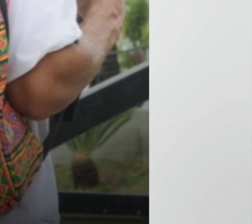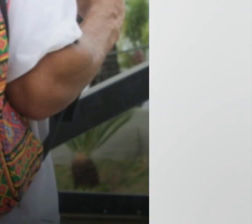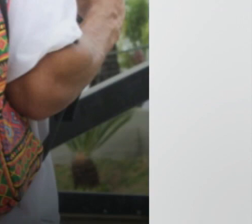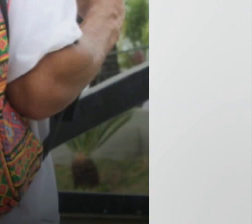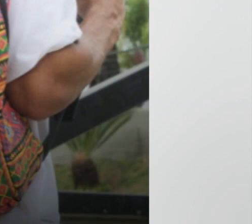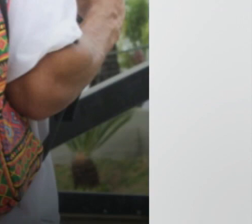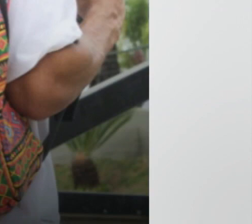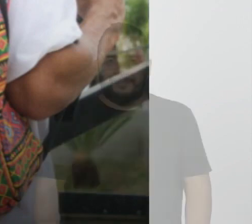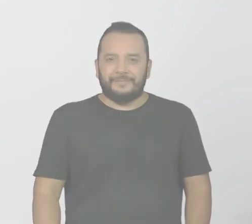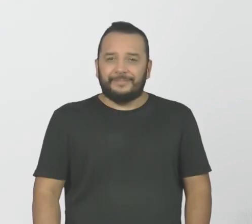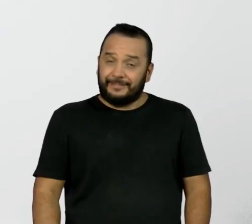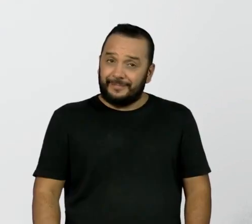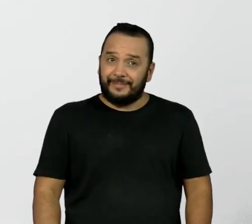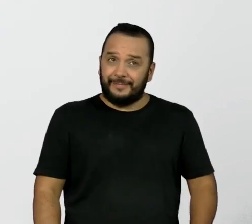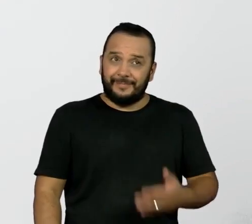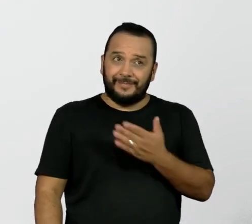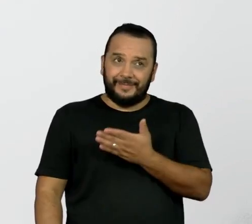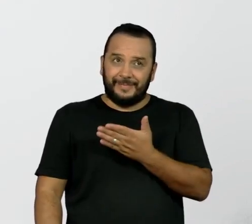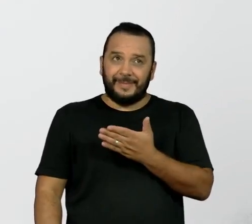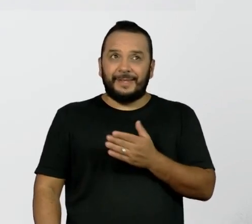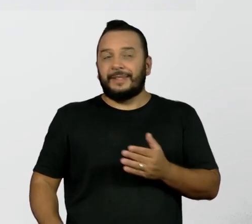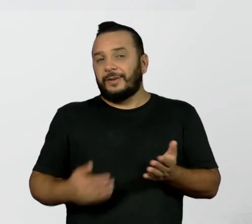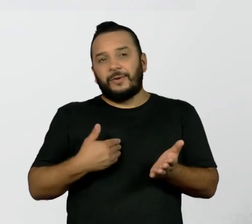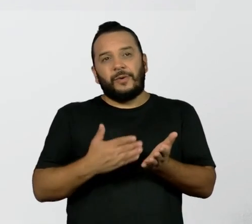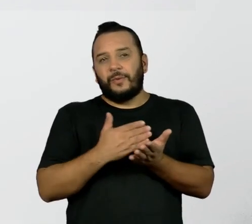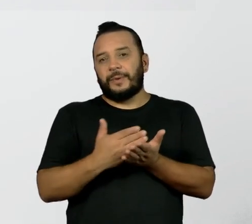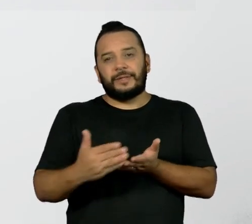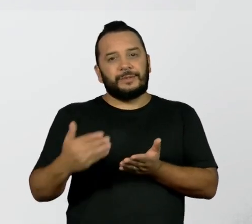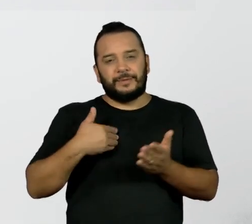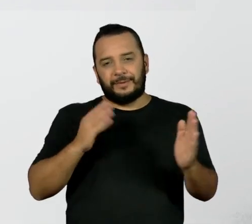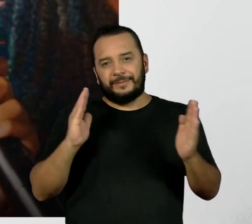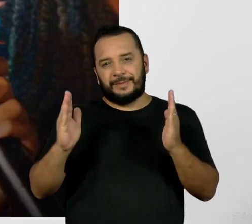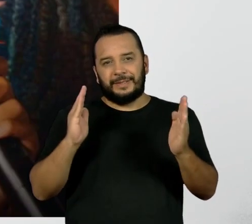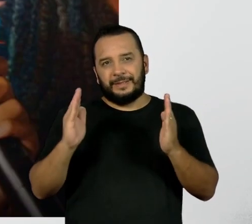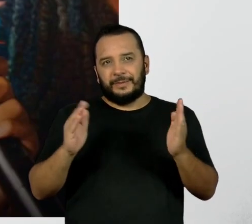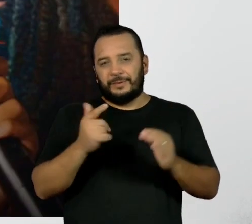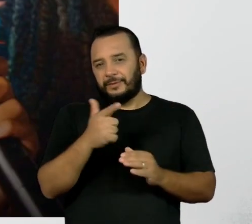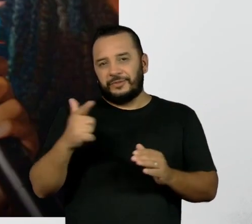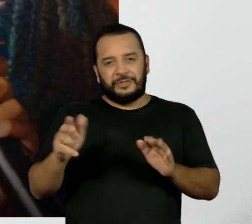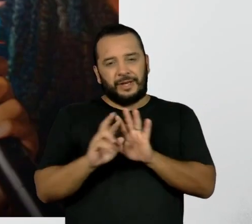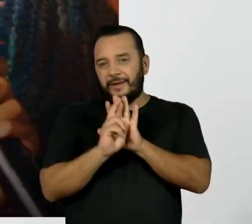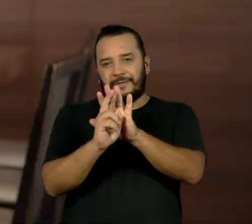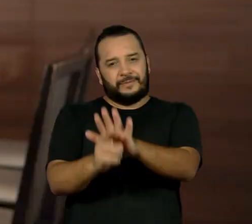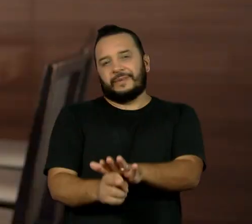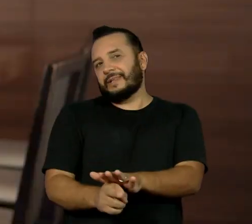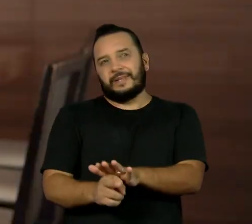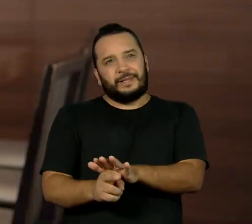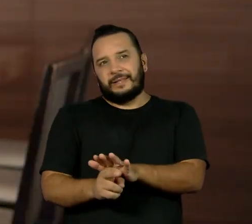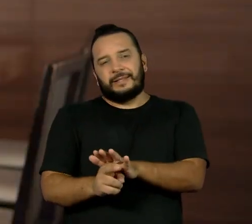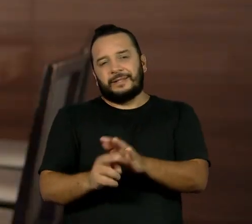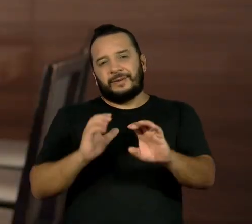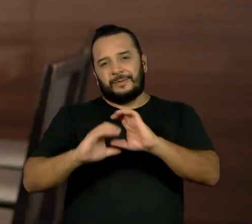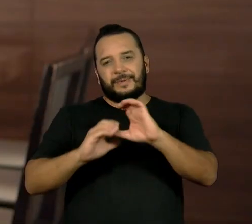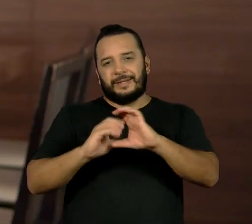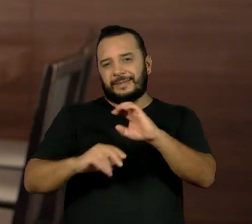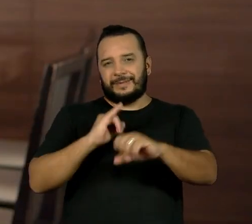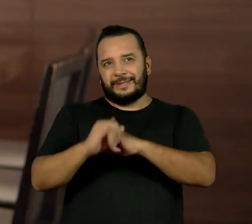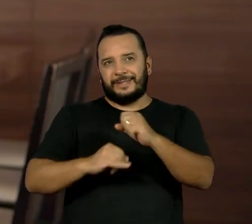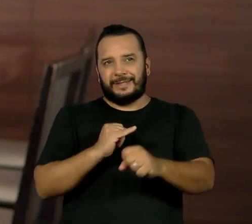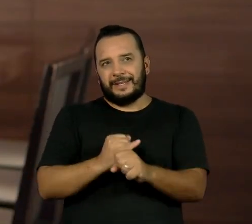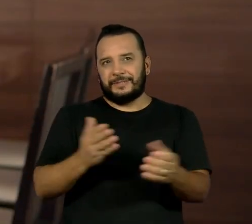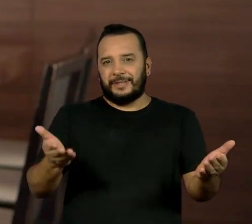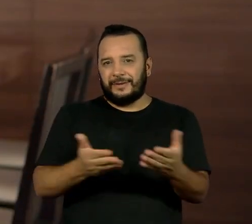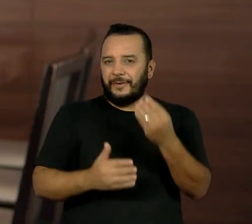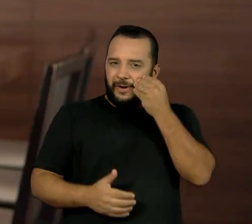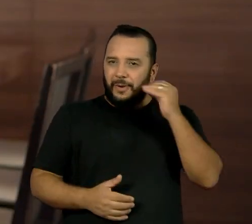O Mundo Negro, ele surgiu numa época que a gente não tinha nenhuma referência em termos de comunicação na internet, né? E eu vejo uma oportunidade,